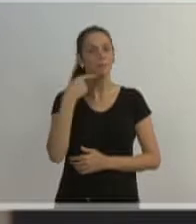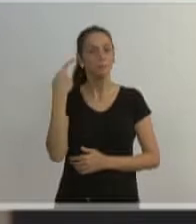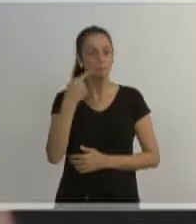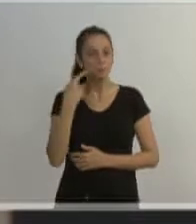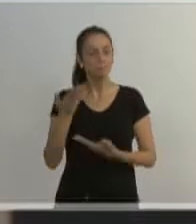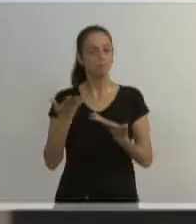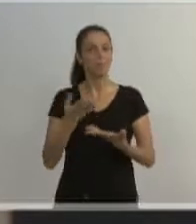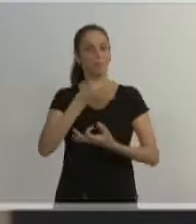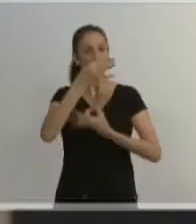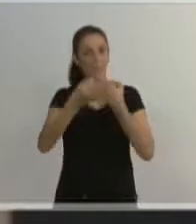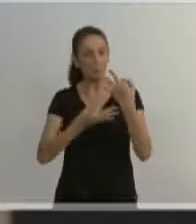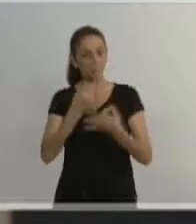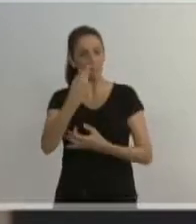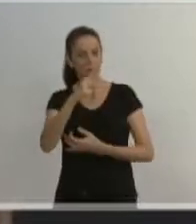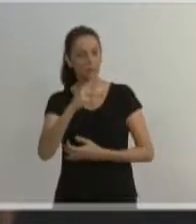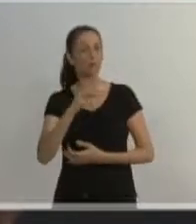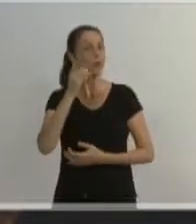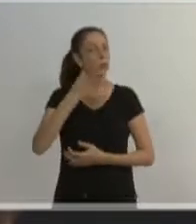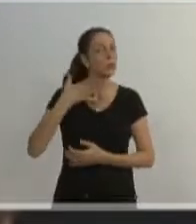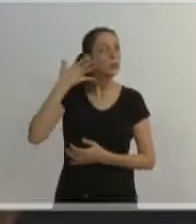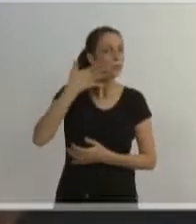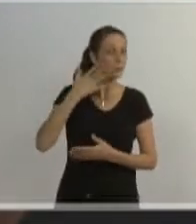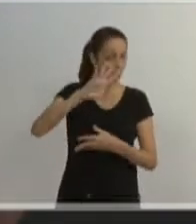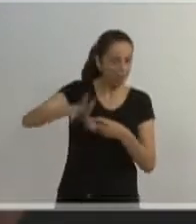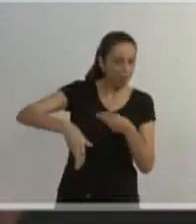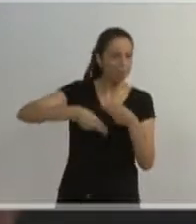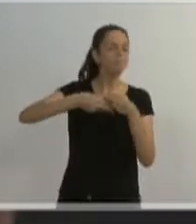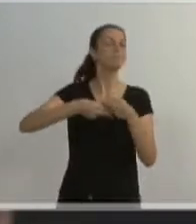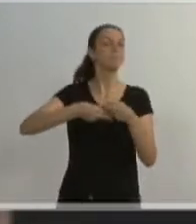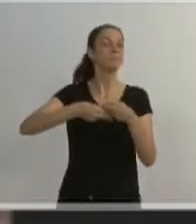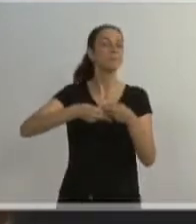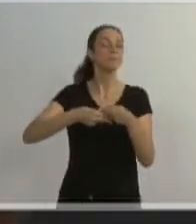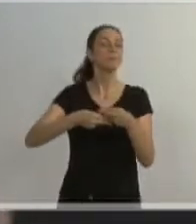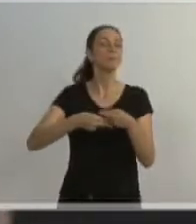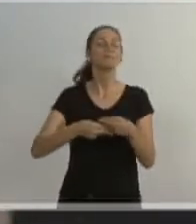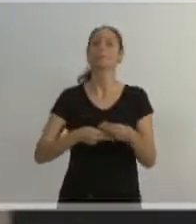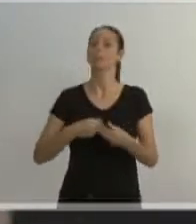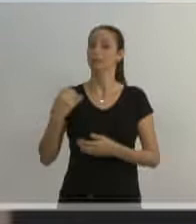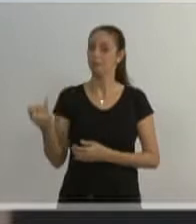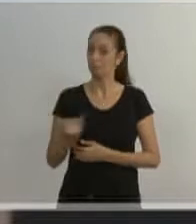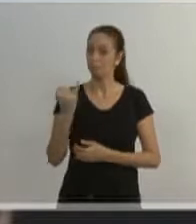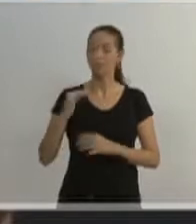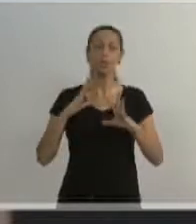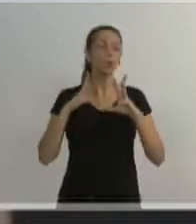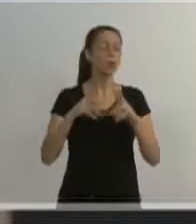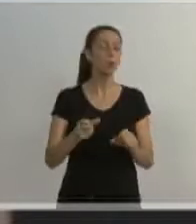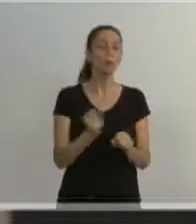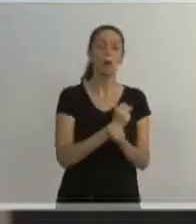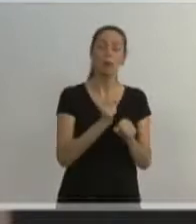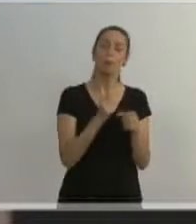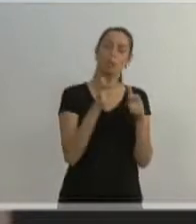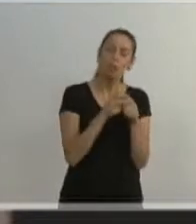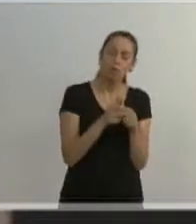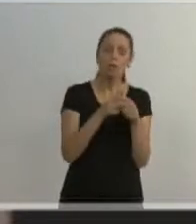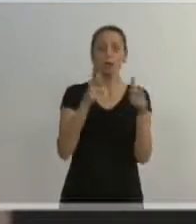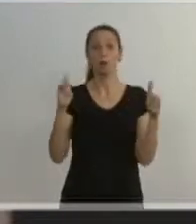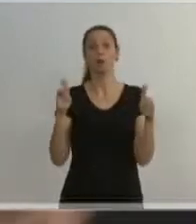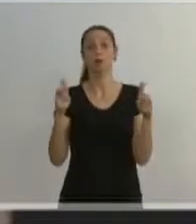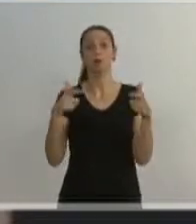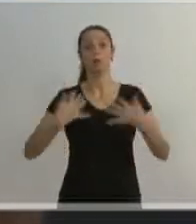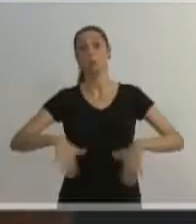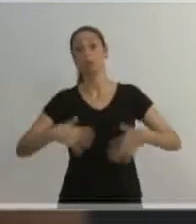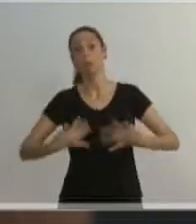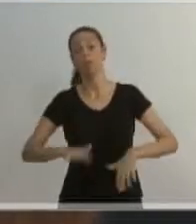no nossa fala no seu pronunciamento dizer que importante todas as obras pequenas médias grandes aquelas que já